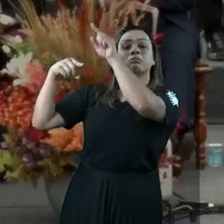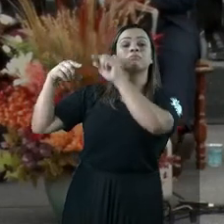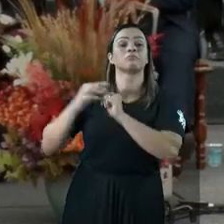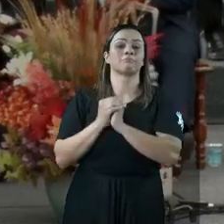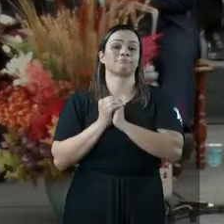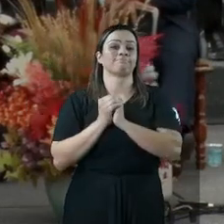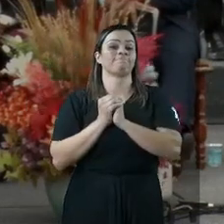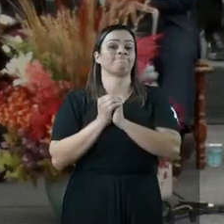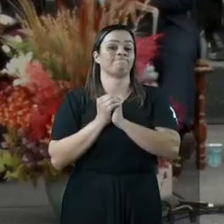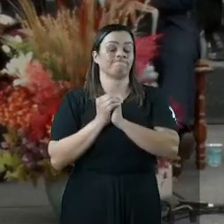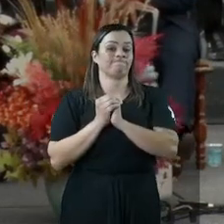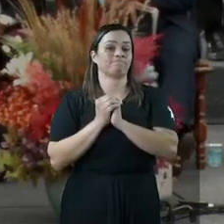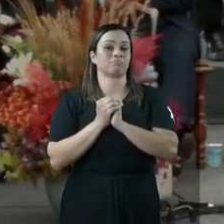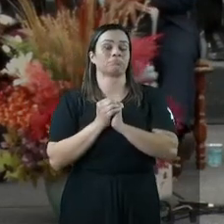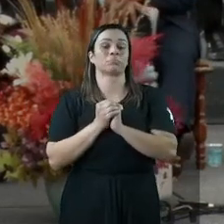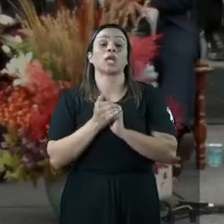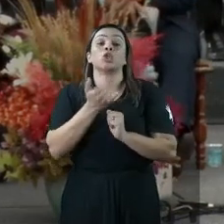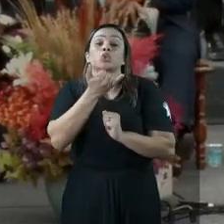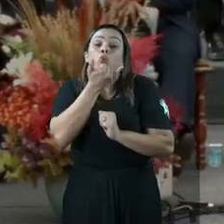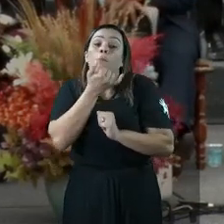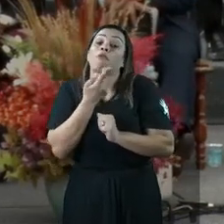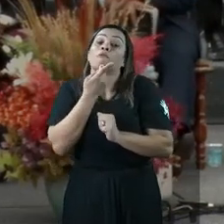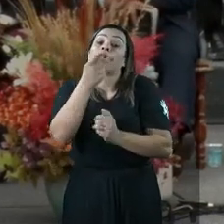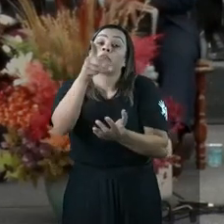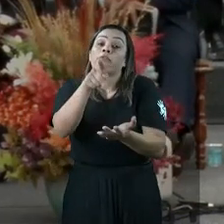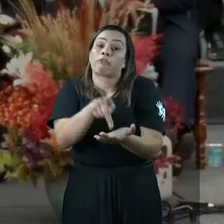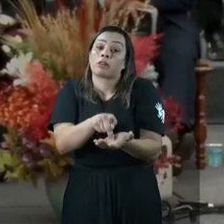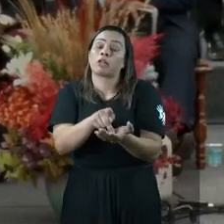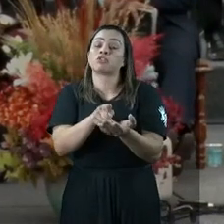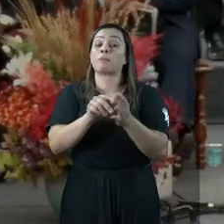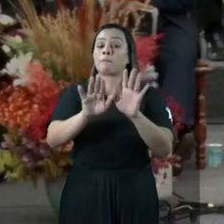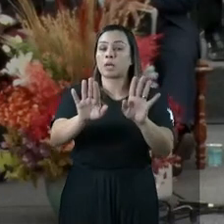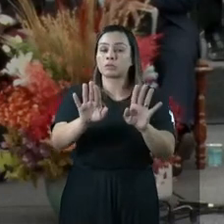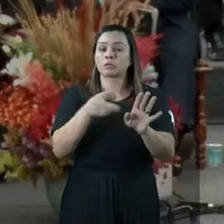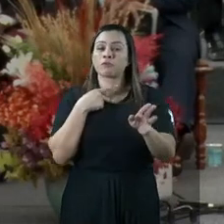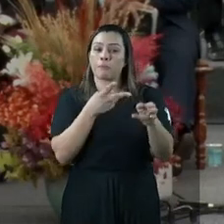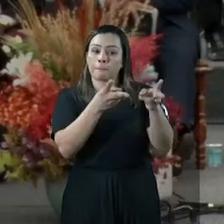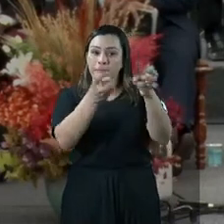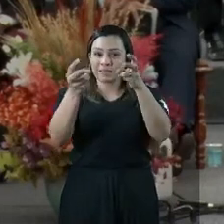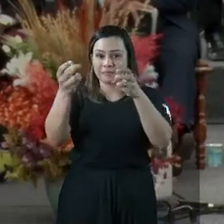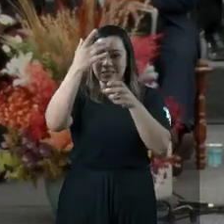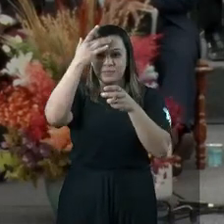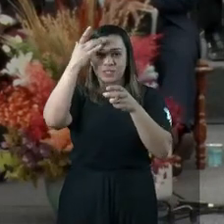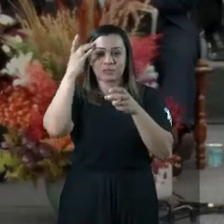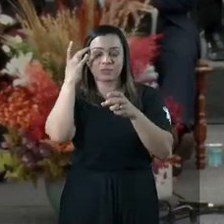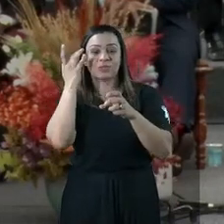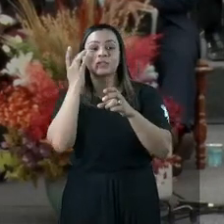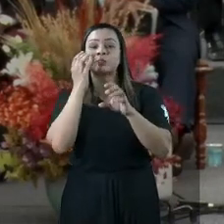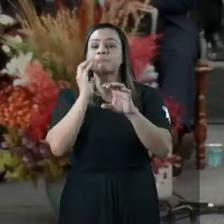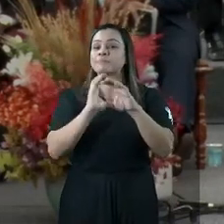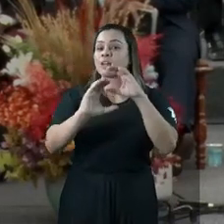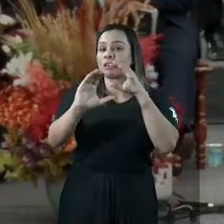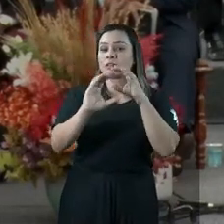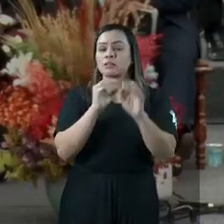Me desculpe a sinceridade, mas essa visão gospel me incomoda, porque ela vai empurrando a presença do Rei da